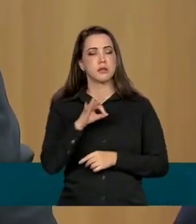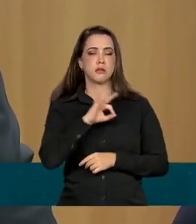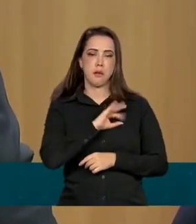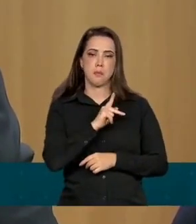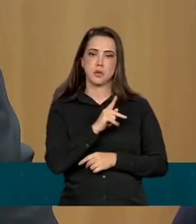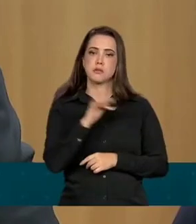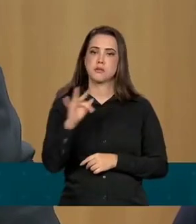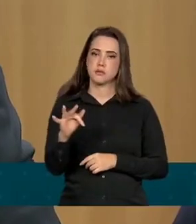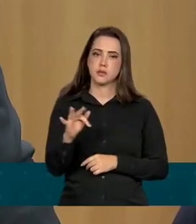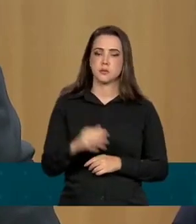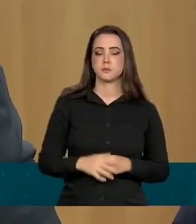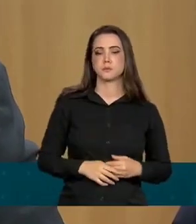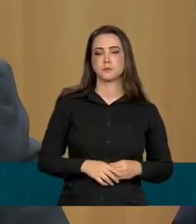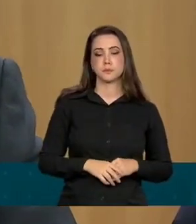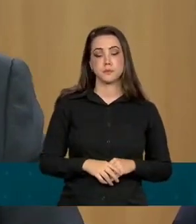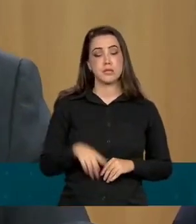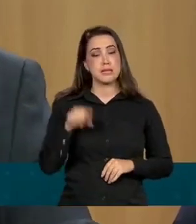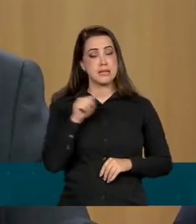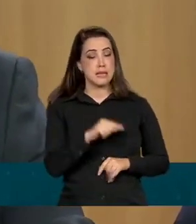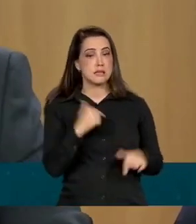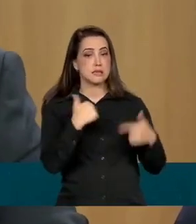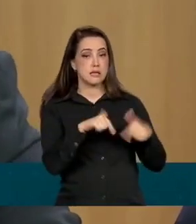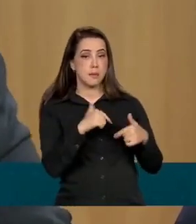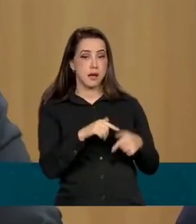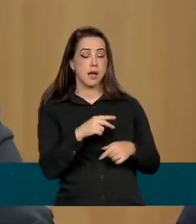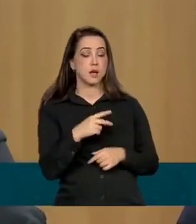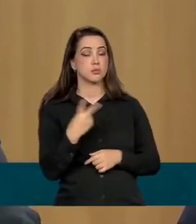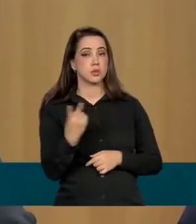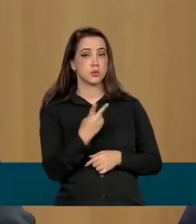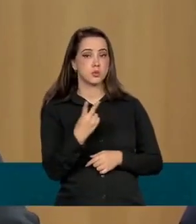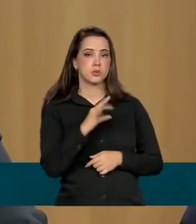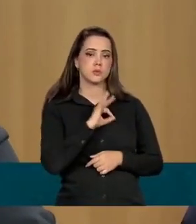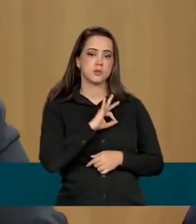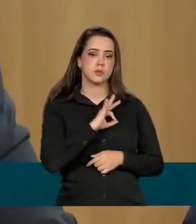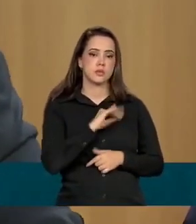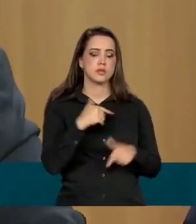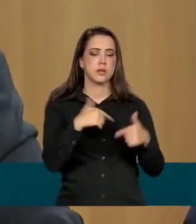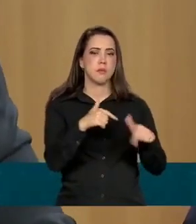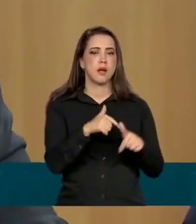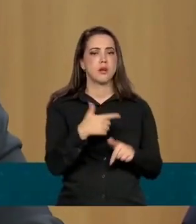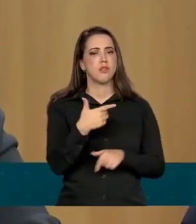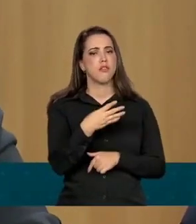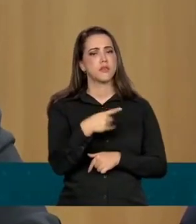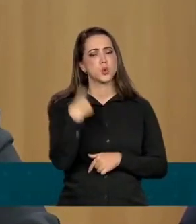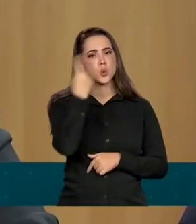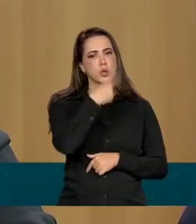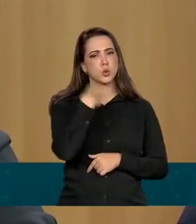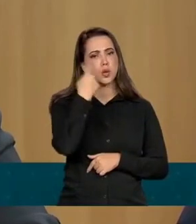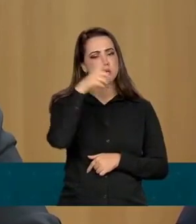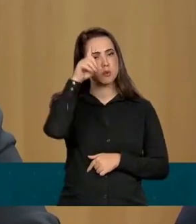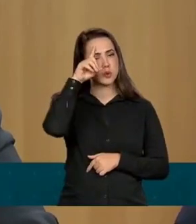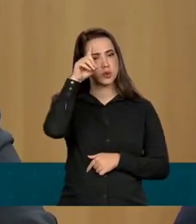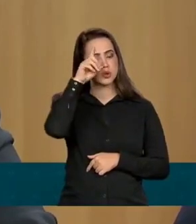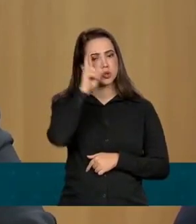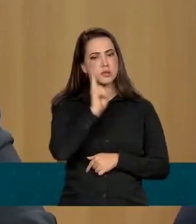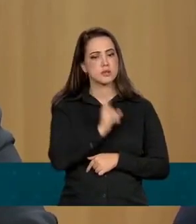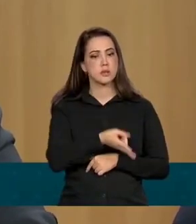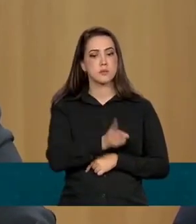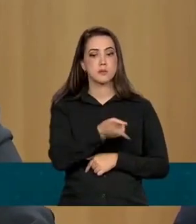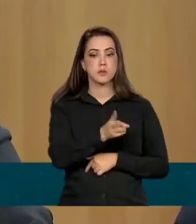Federal. Esse trabalho está sendo desenvolvido 24 horas por dia,